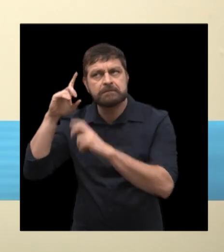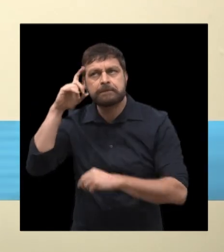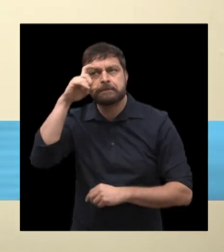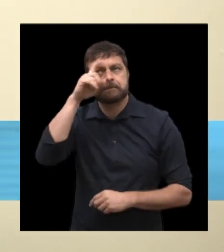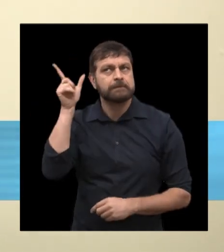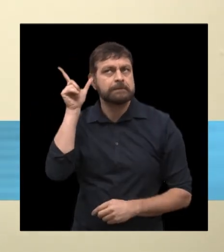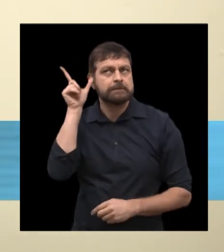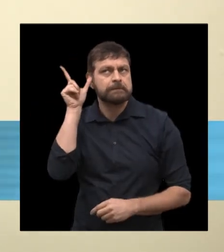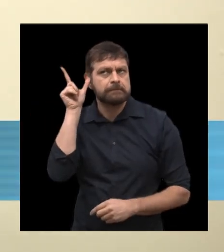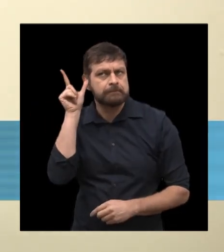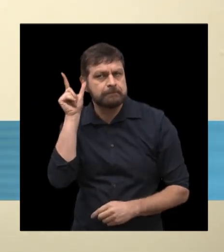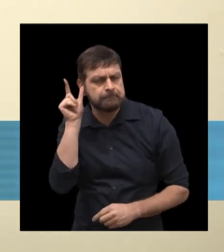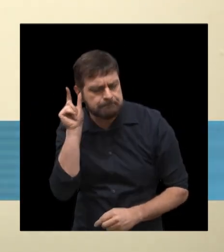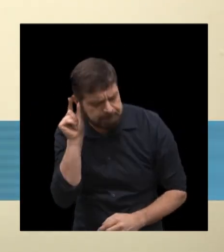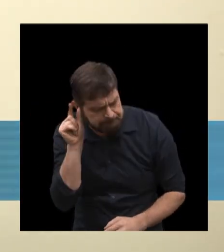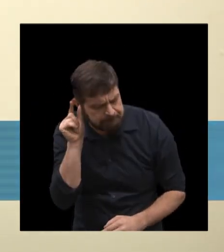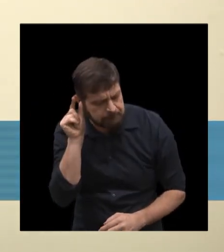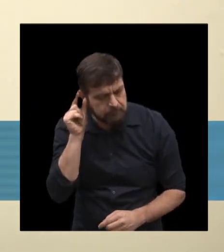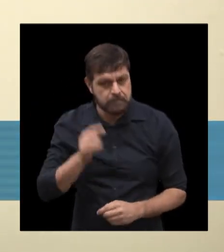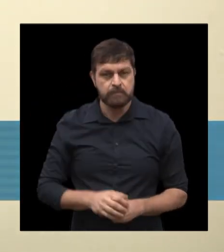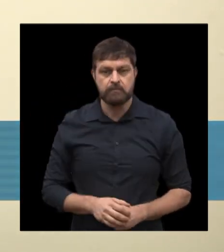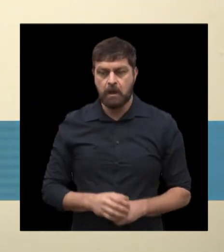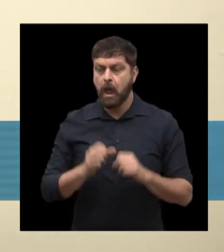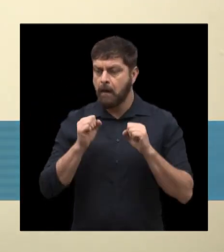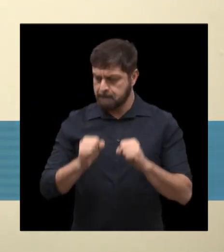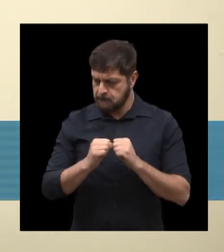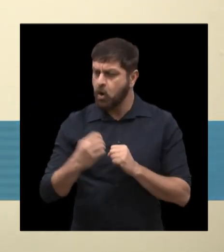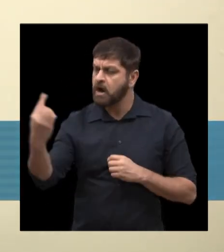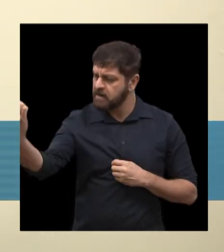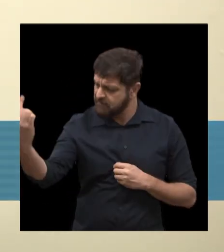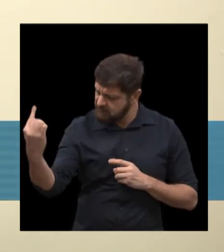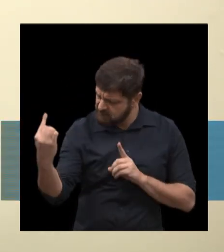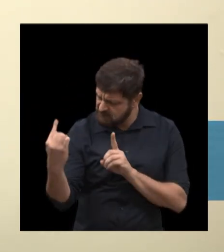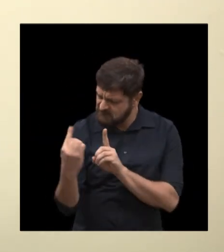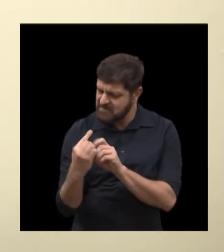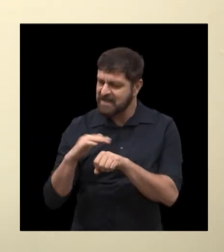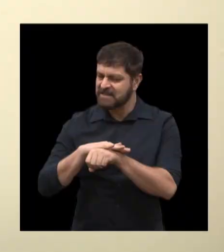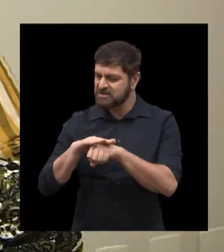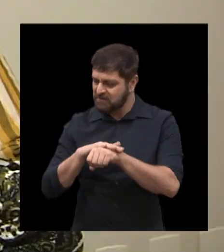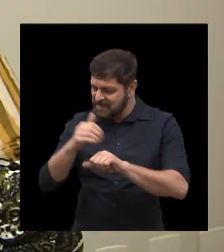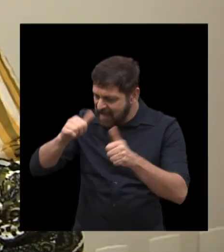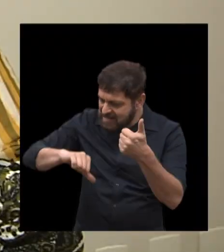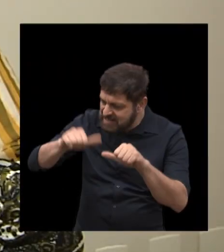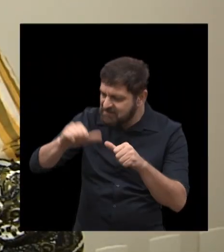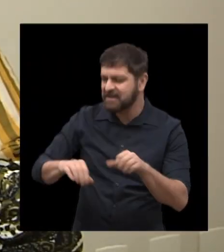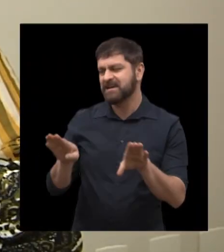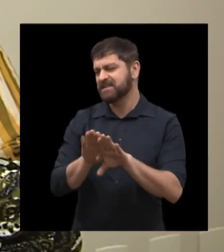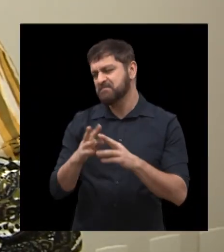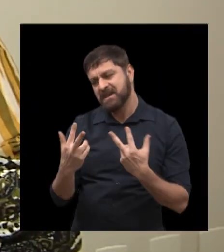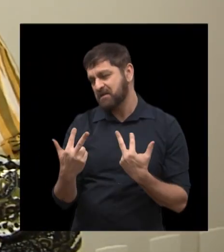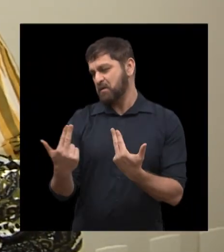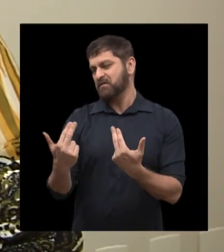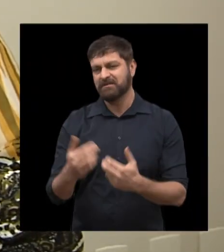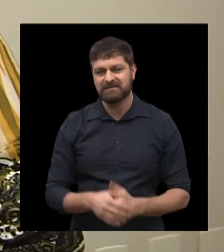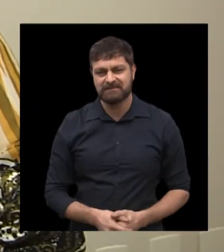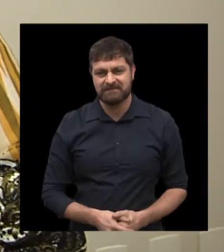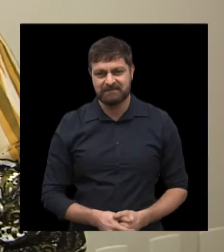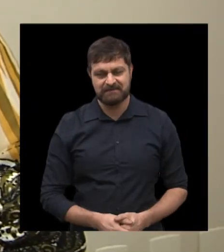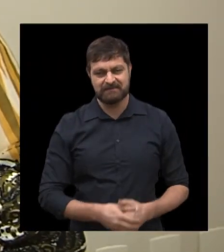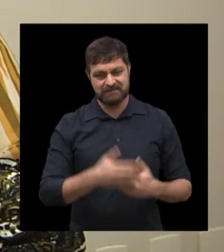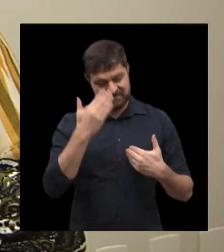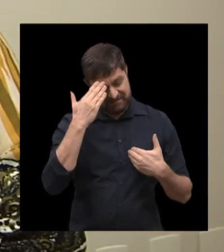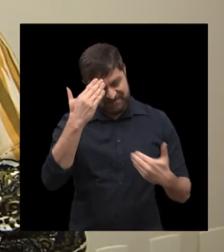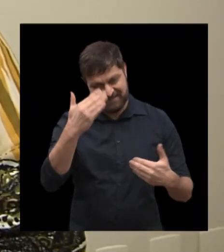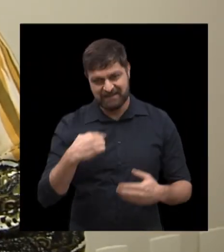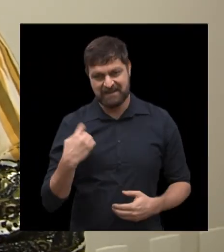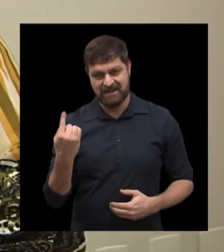auditiva ou alguma queixa de audição possa nos procurar para fazer essa avaliação também. Obrigada, Natasha. Bom, nós encerramos